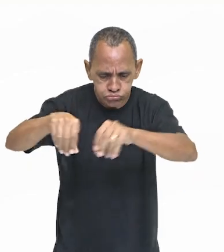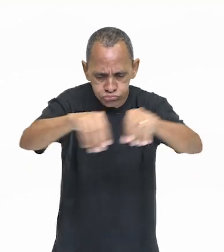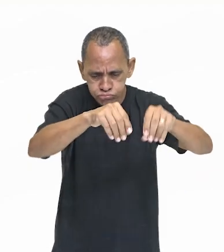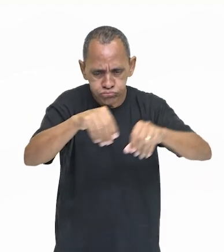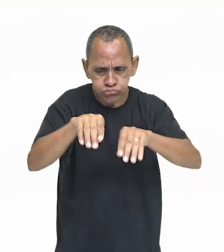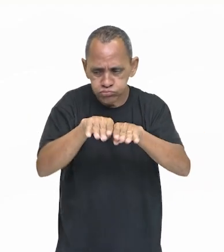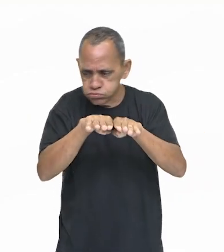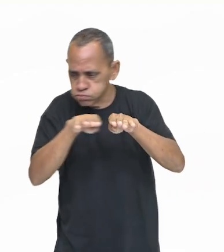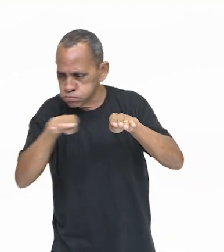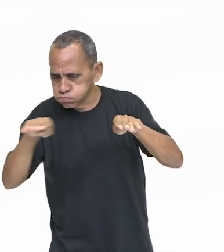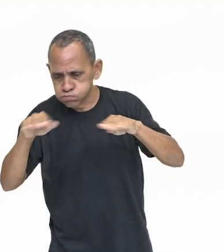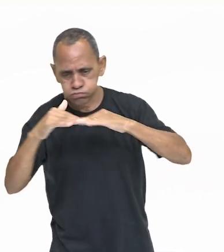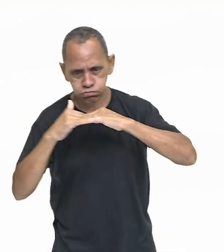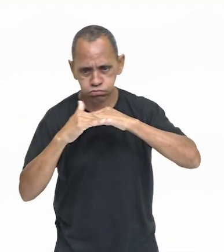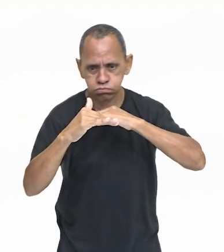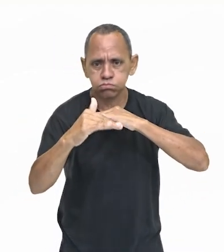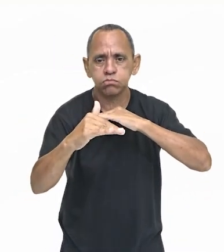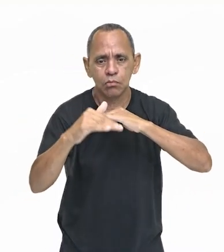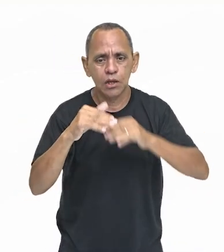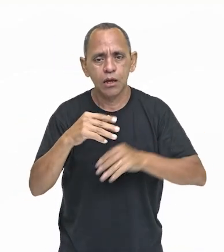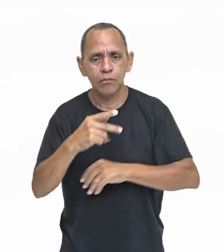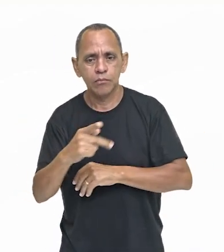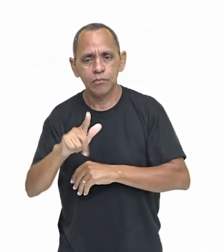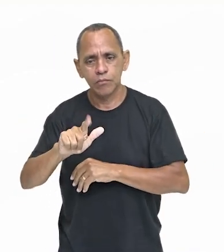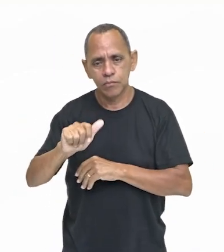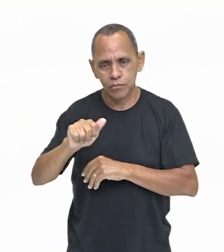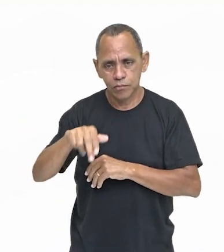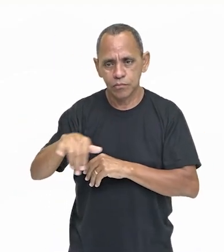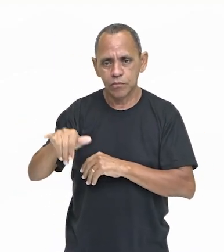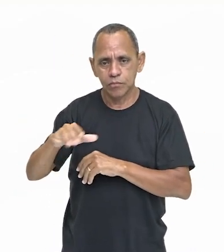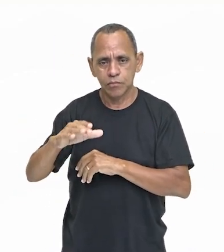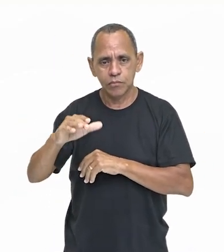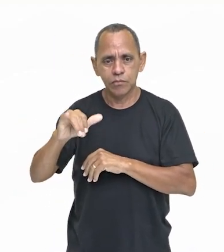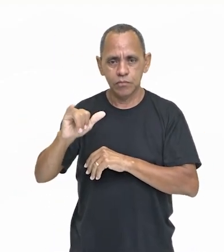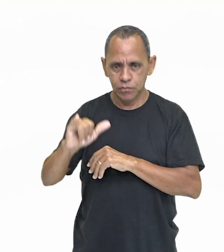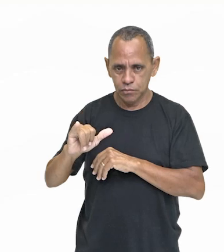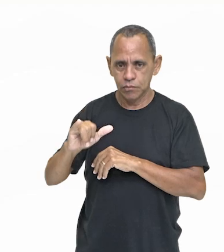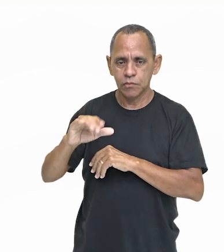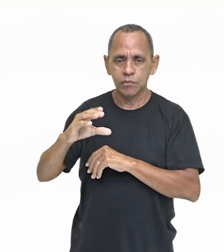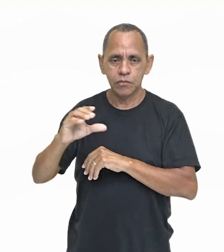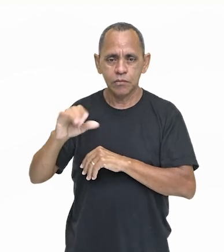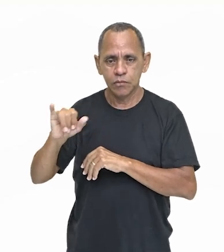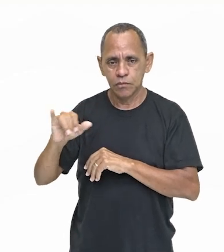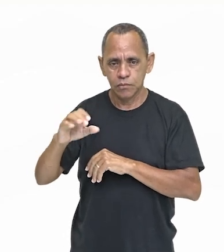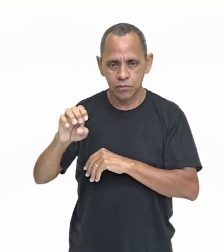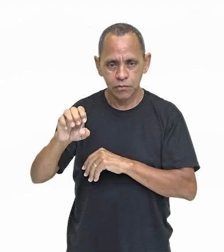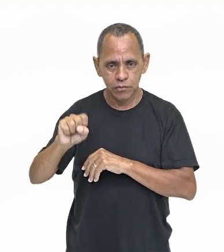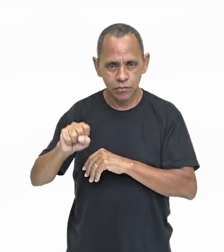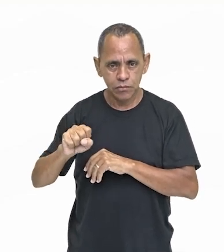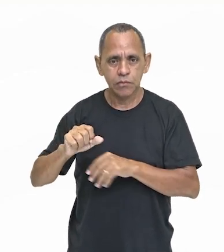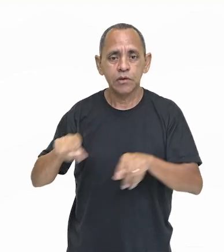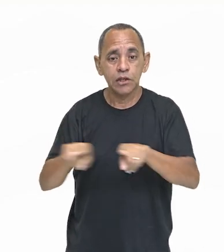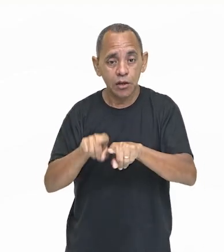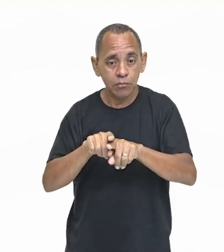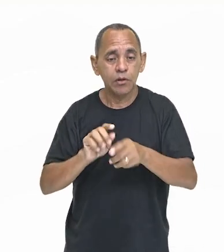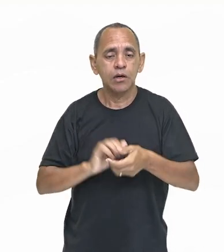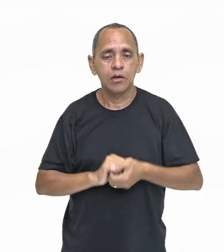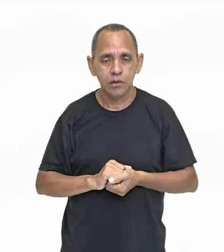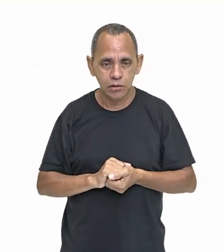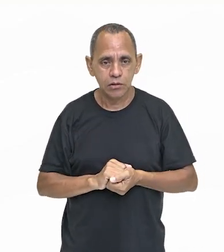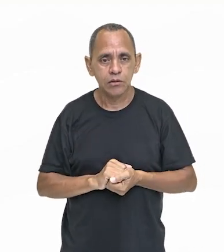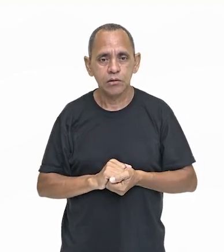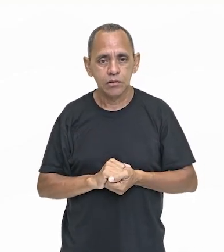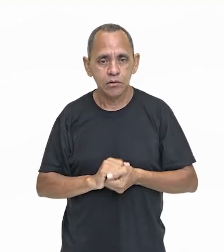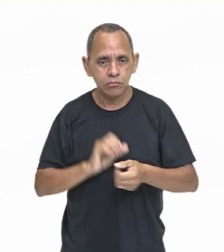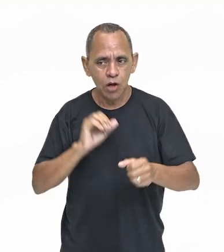de pouco ou nenhum desnível e dificultando o processo de instalação de usinas e geração